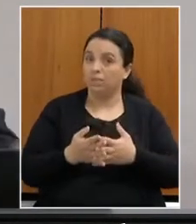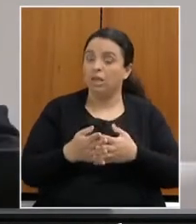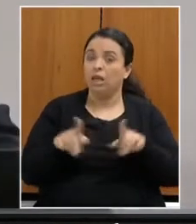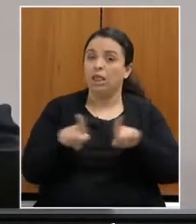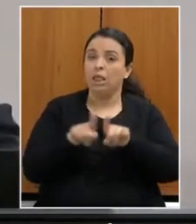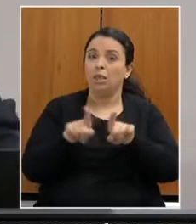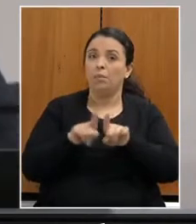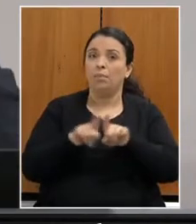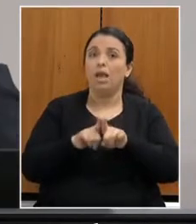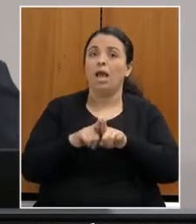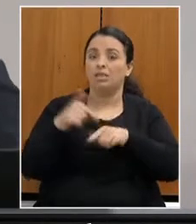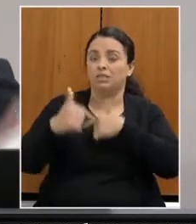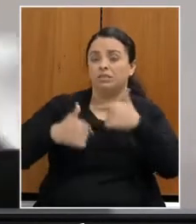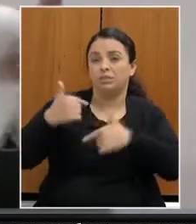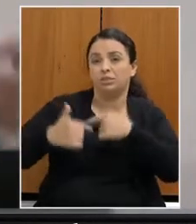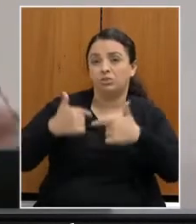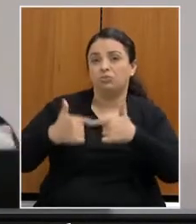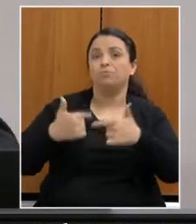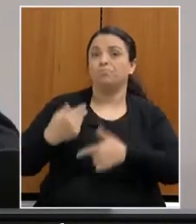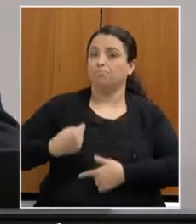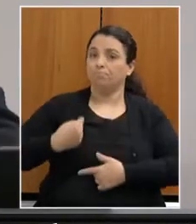atividades rotineiras.